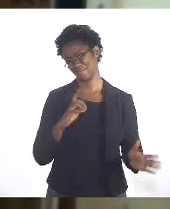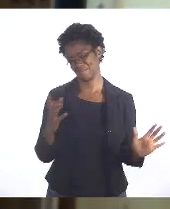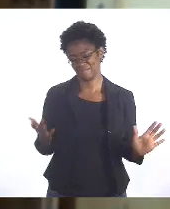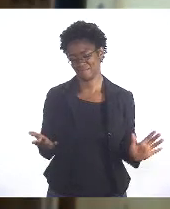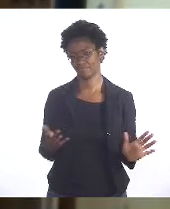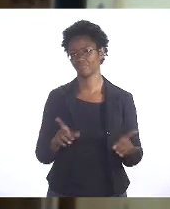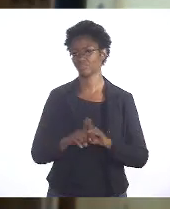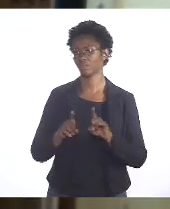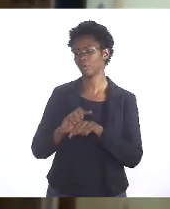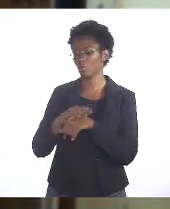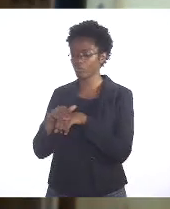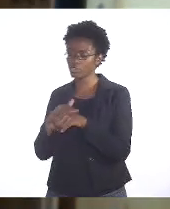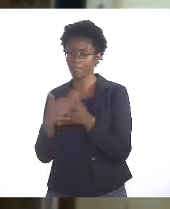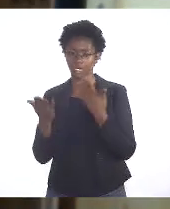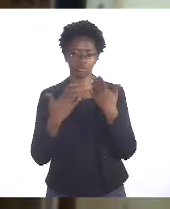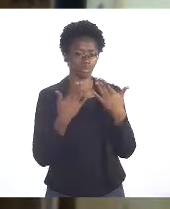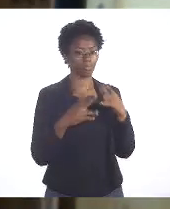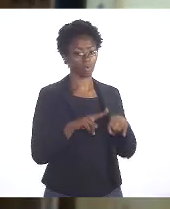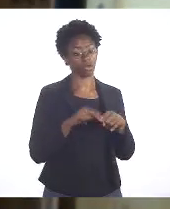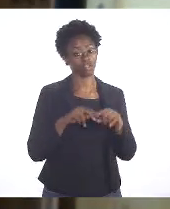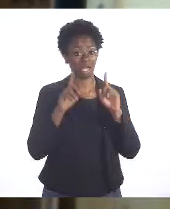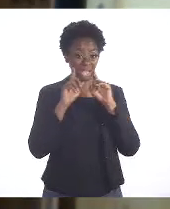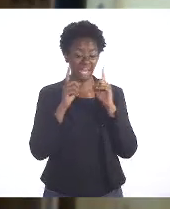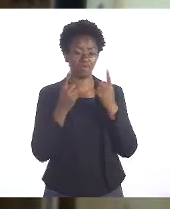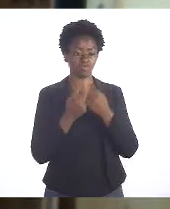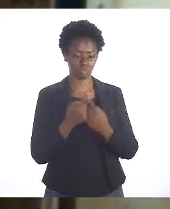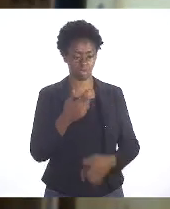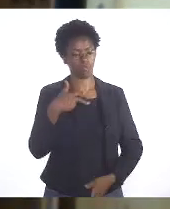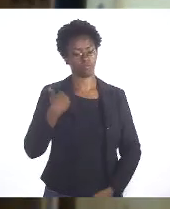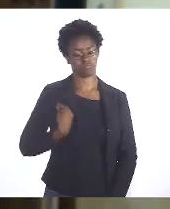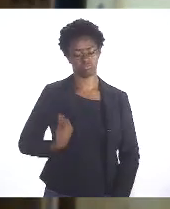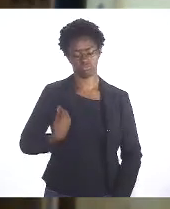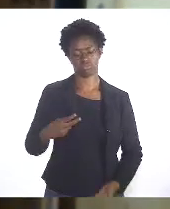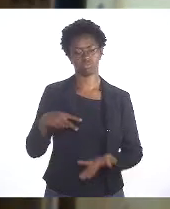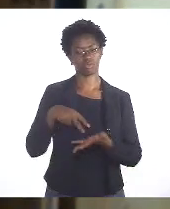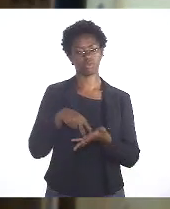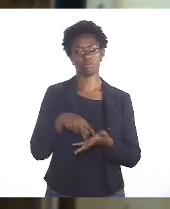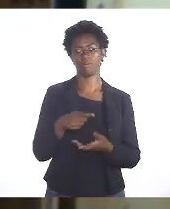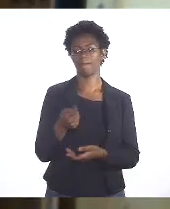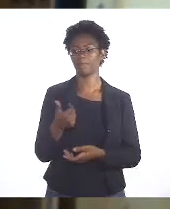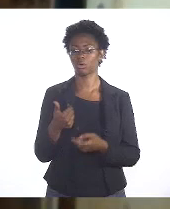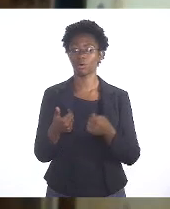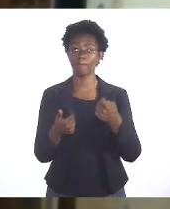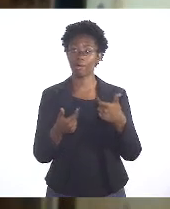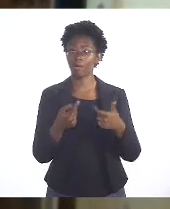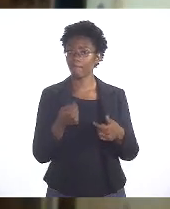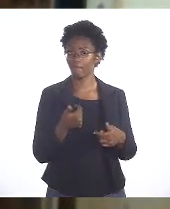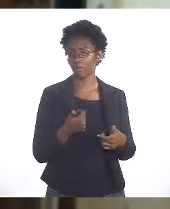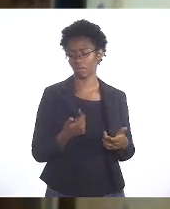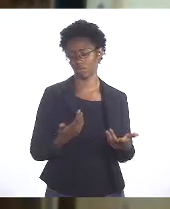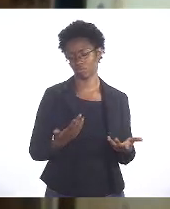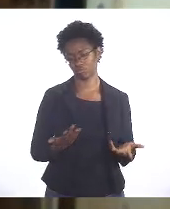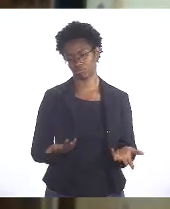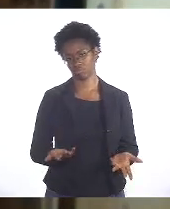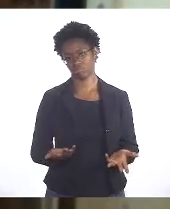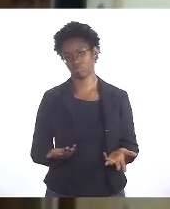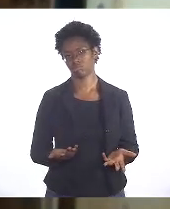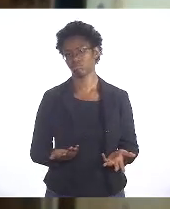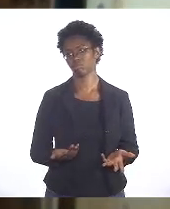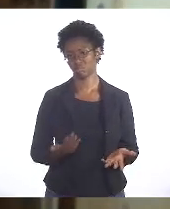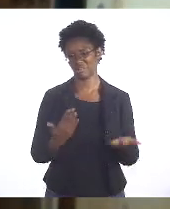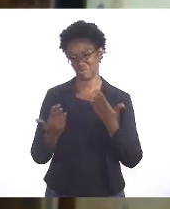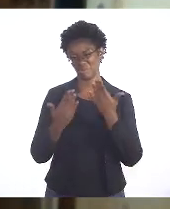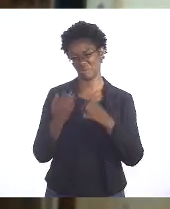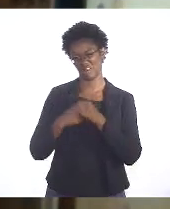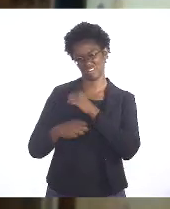a boca, até porque reuniões de corpo presente também foram muito poucas, né, tendo em vista